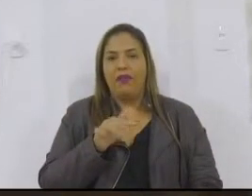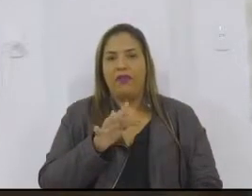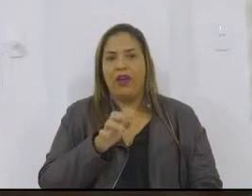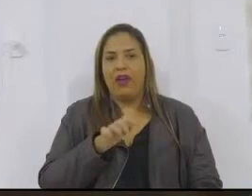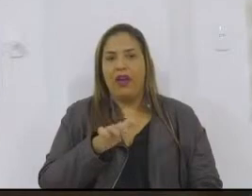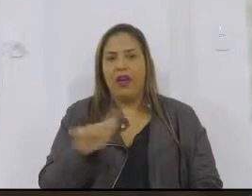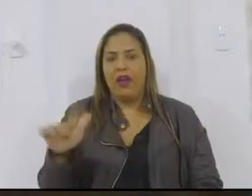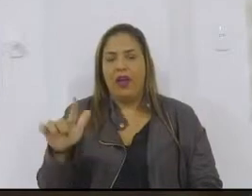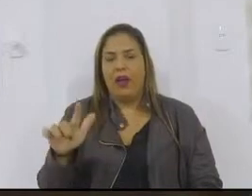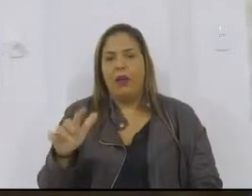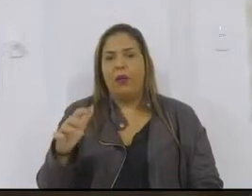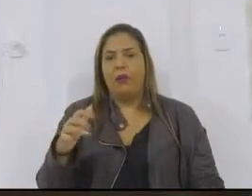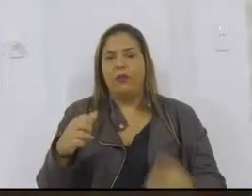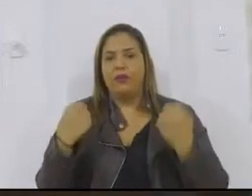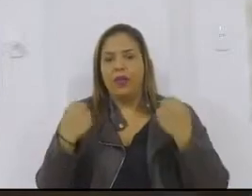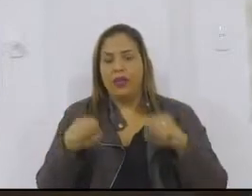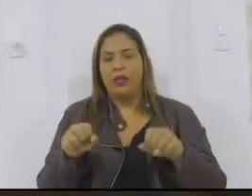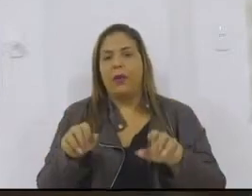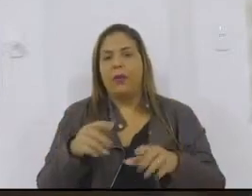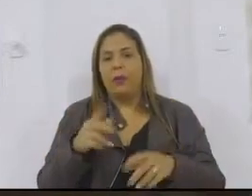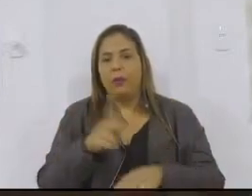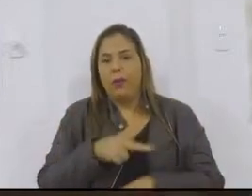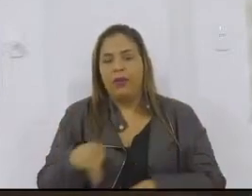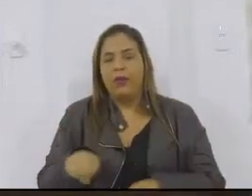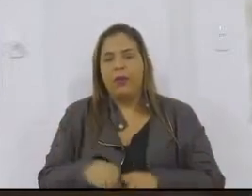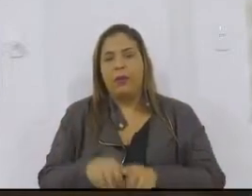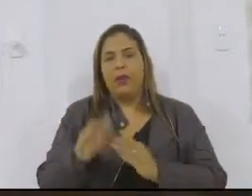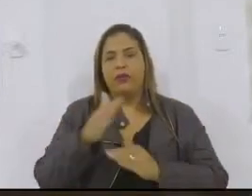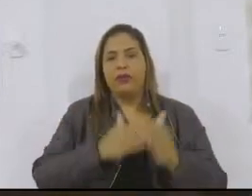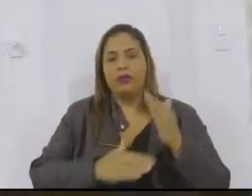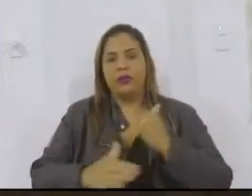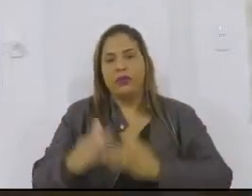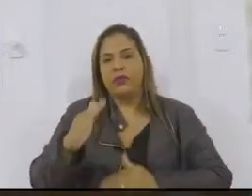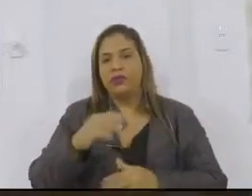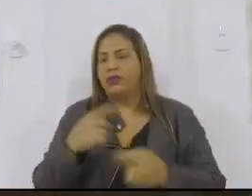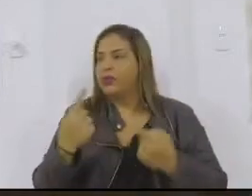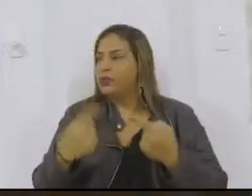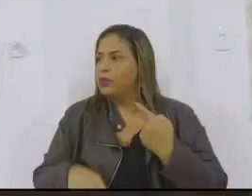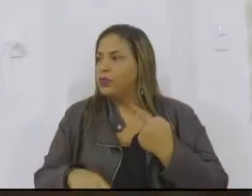competidor e também professor de jiu-jitsu em nosso município. Em discussão?